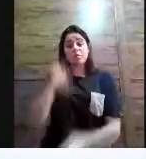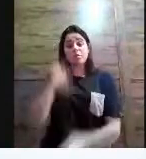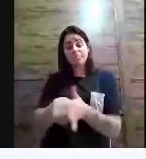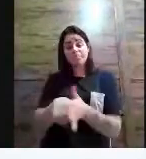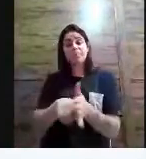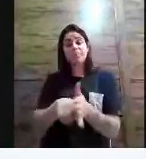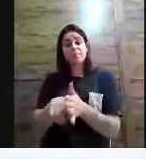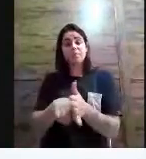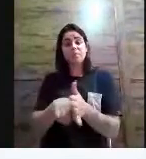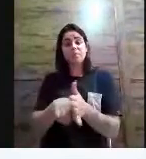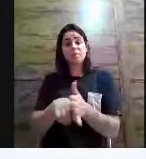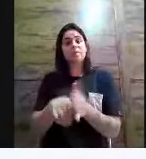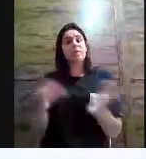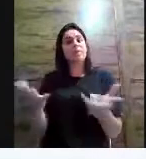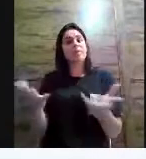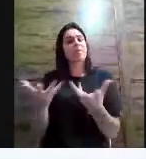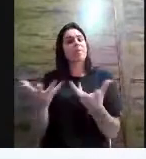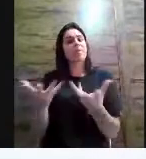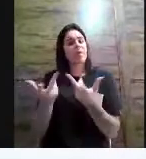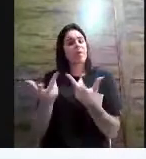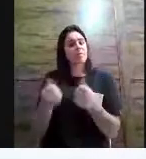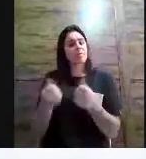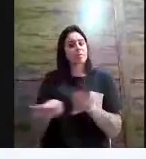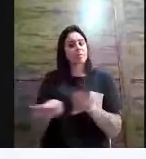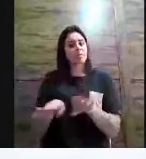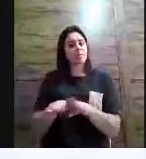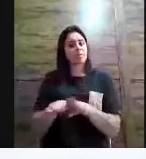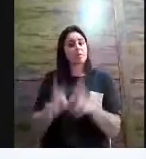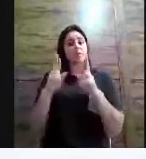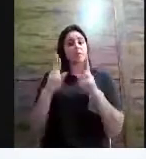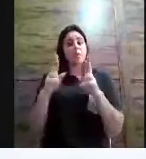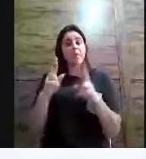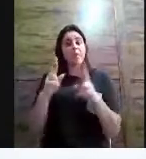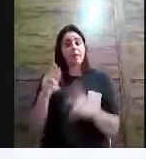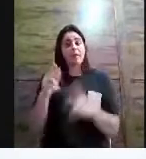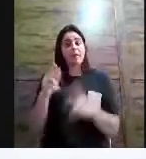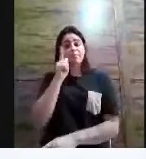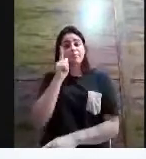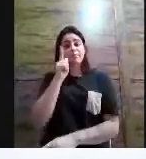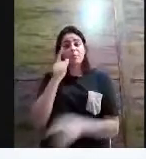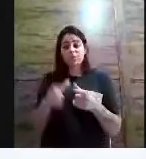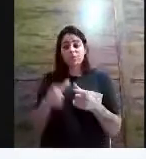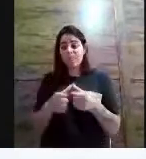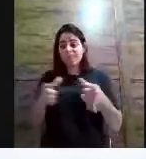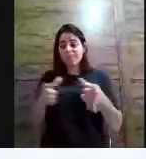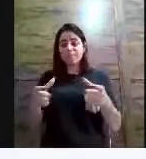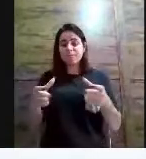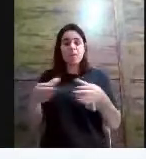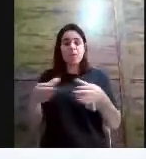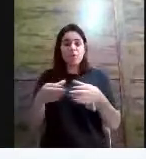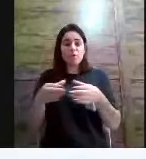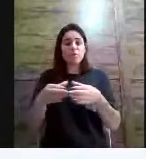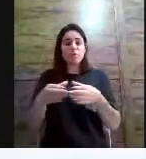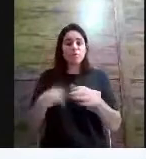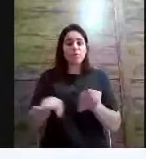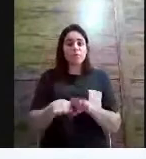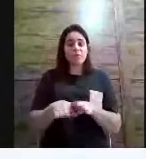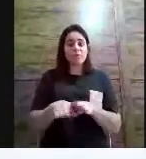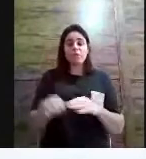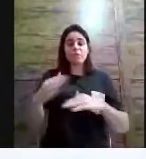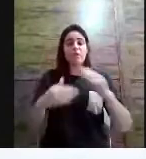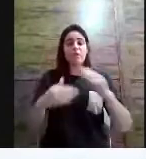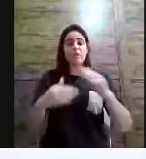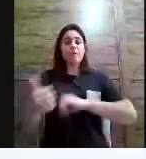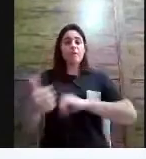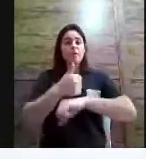está fazendo. Esse já pegou população geral, não foram só profissionais de